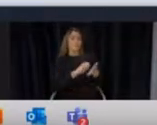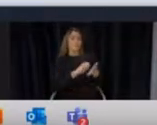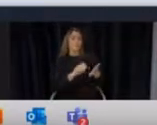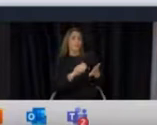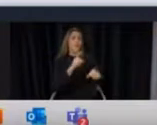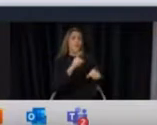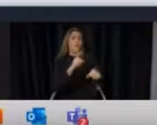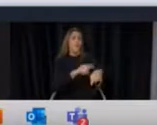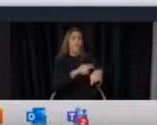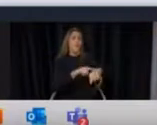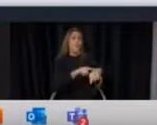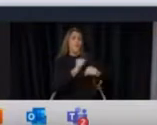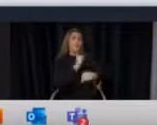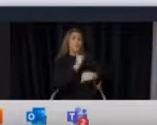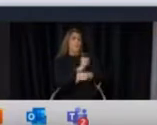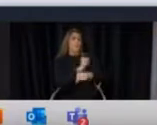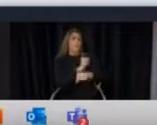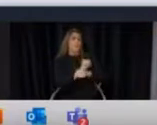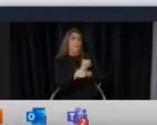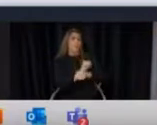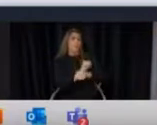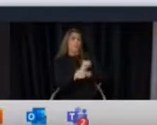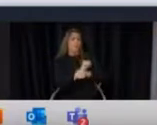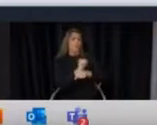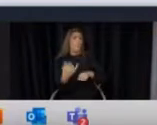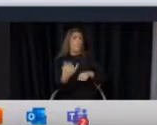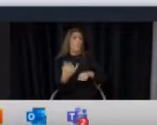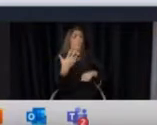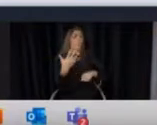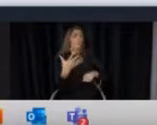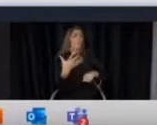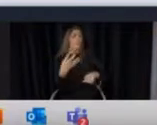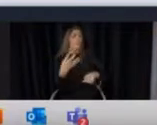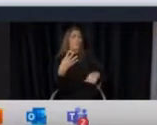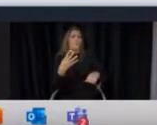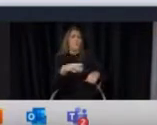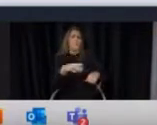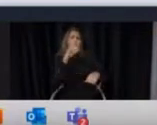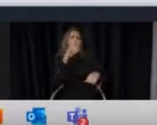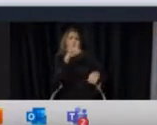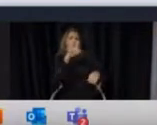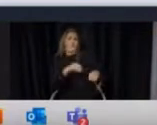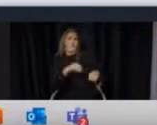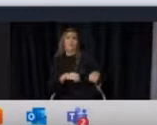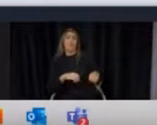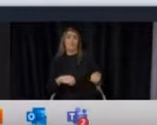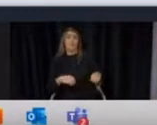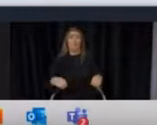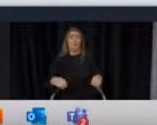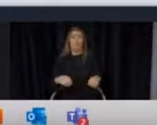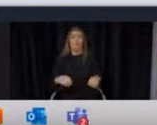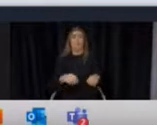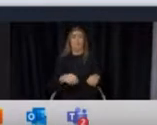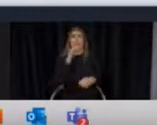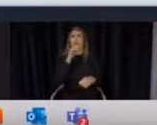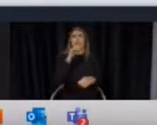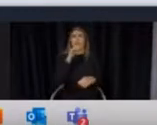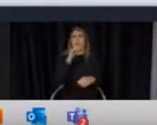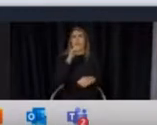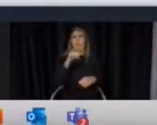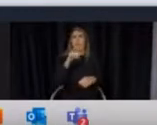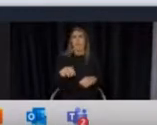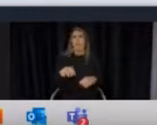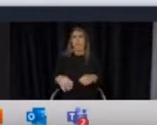genética ou grau de gravidade, que é no caso do transplante de fígado, tá? Então, mediante esses critérios, que também